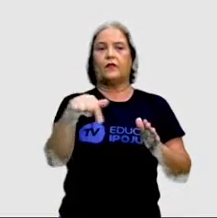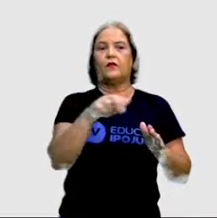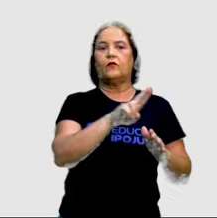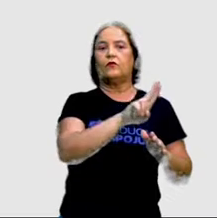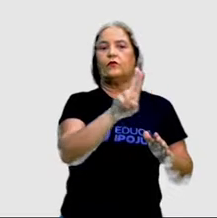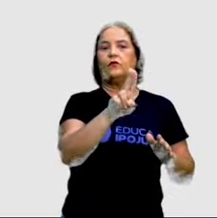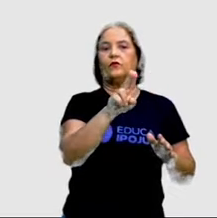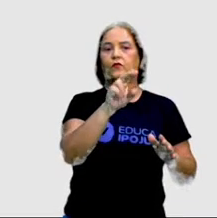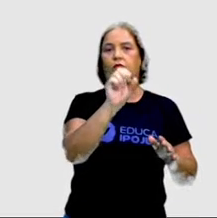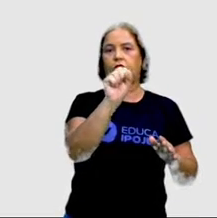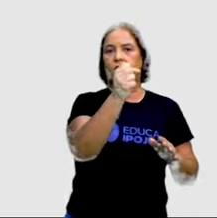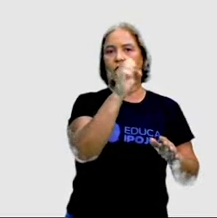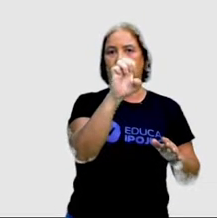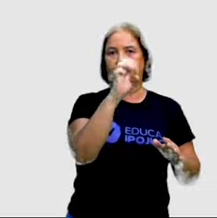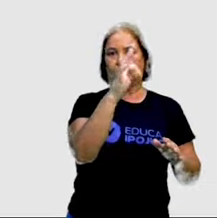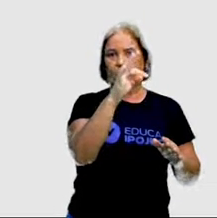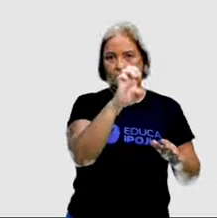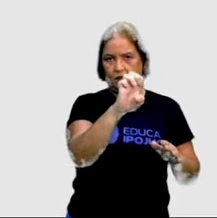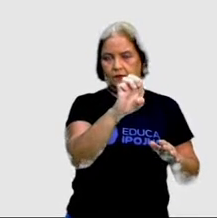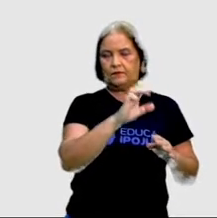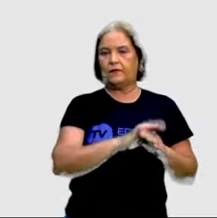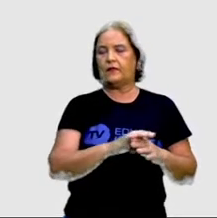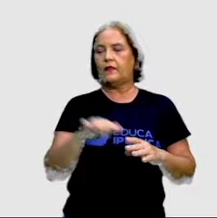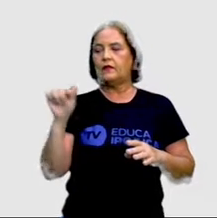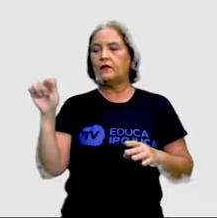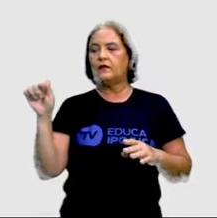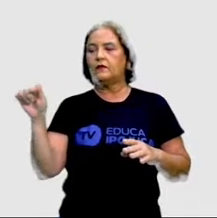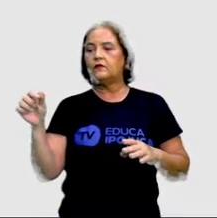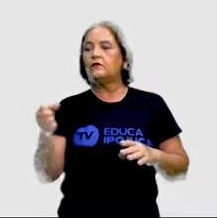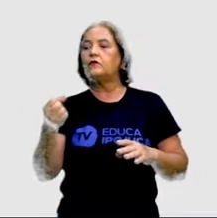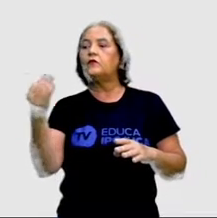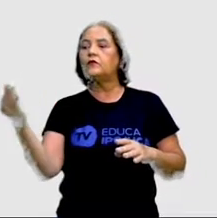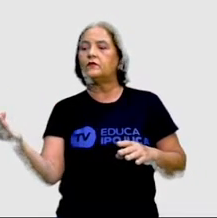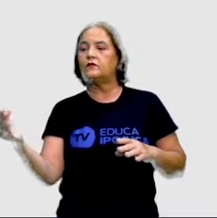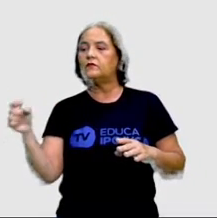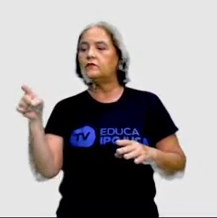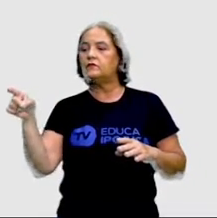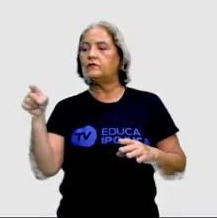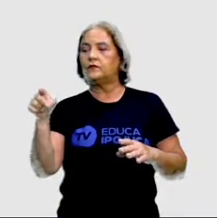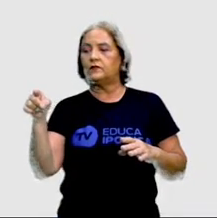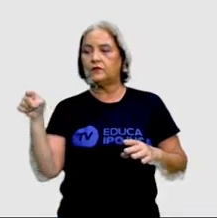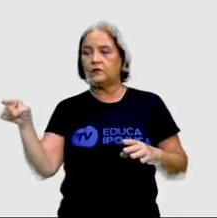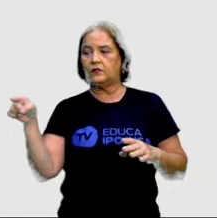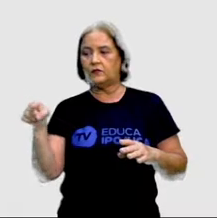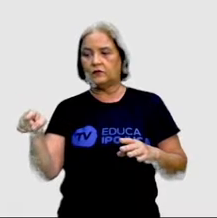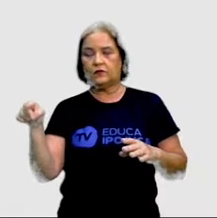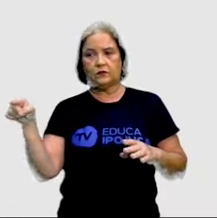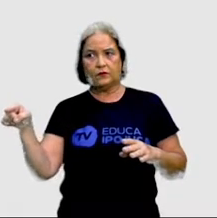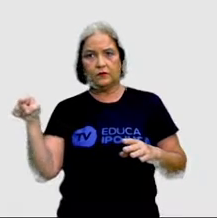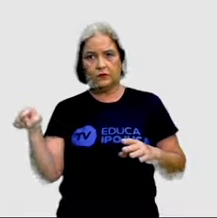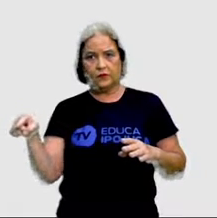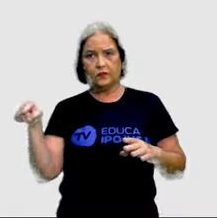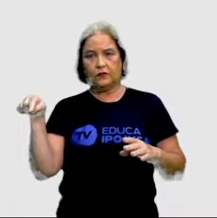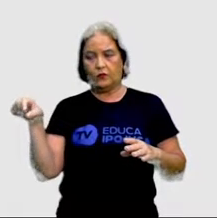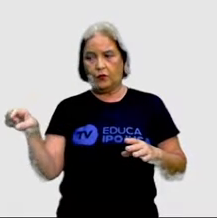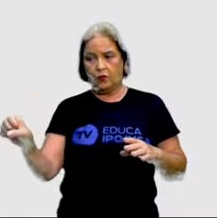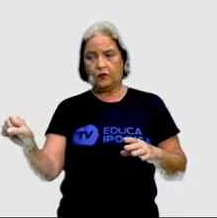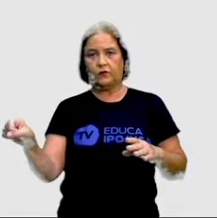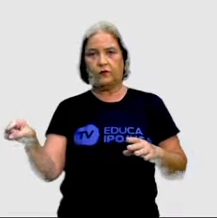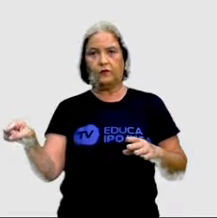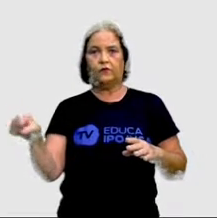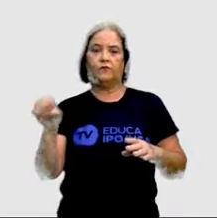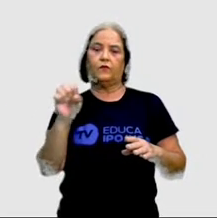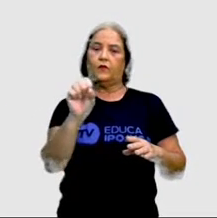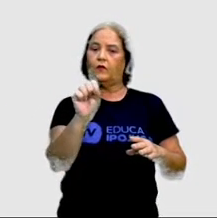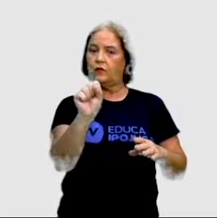aqui está a escrita o nome aqui nós temos quantos pontinhos temos um dois três quatro cinco seis sete